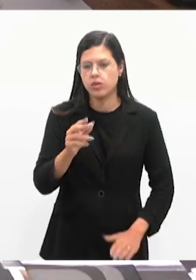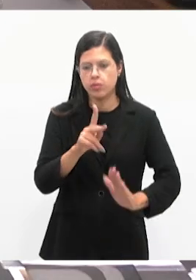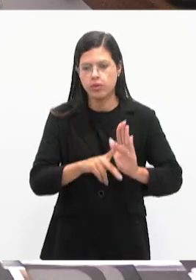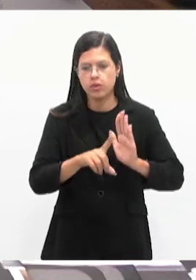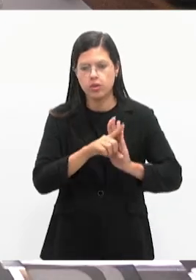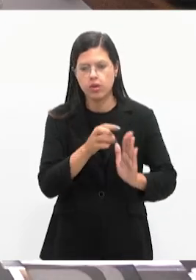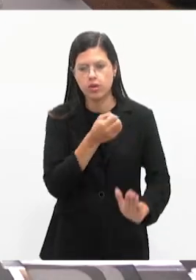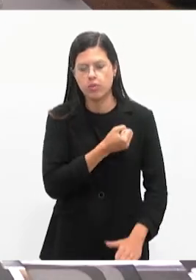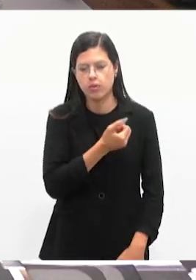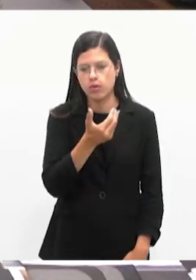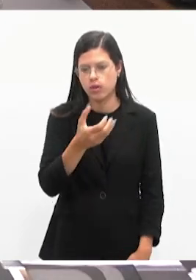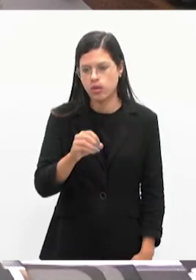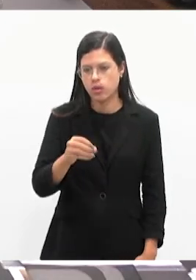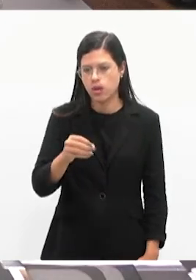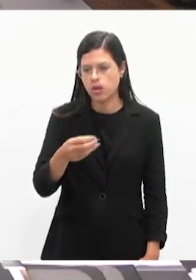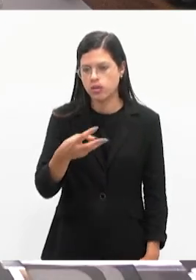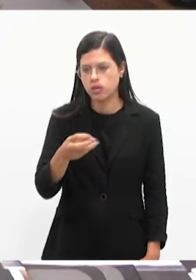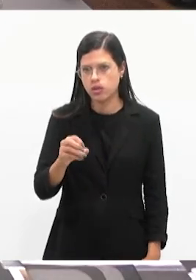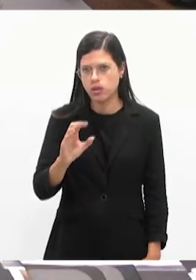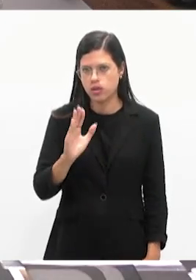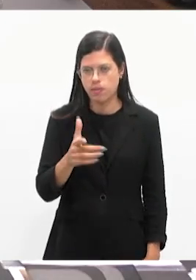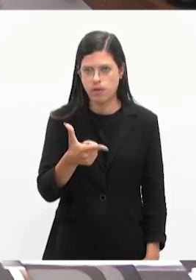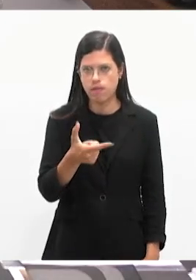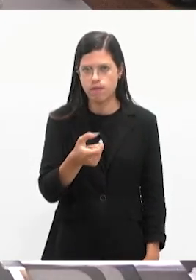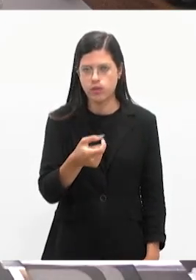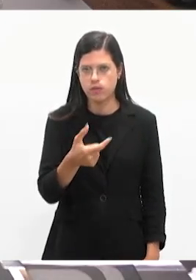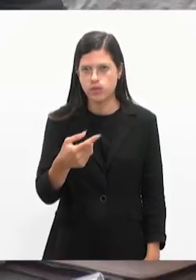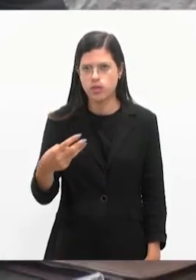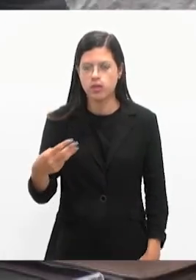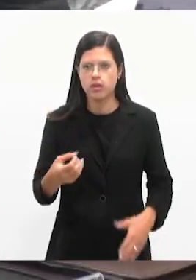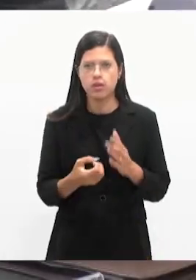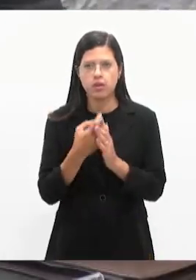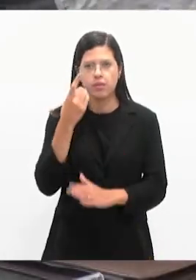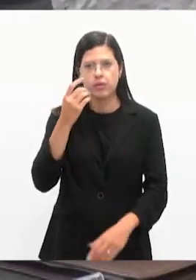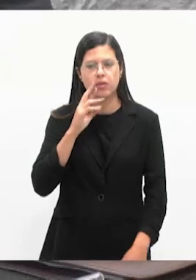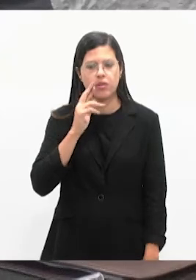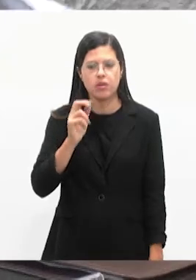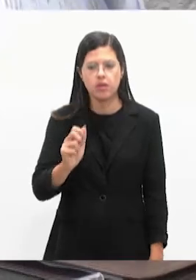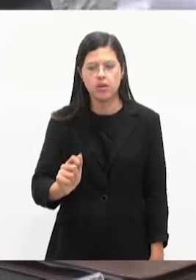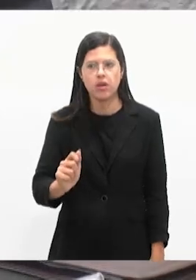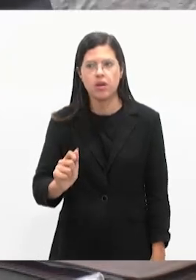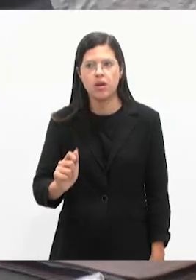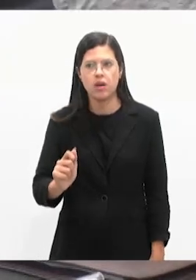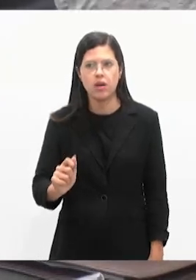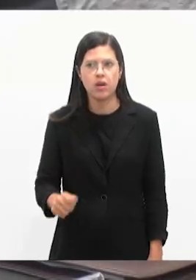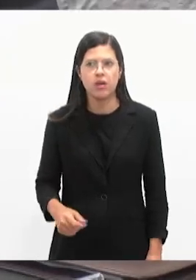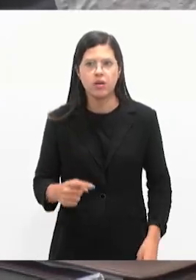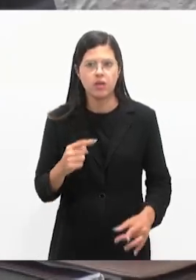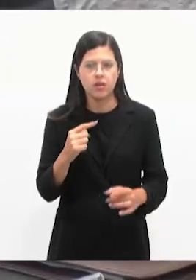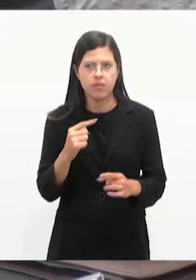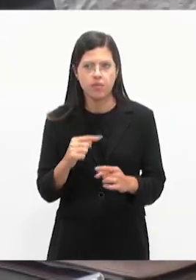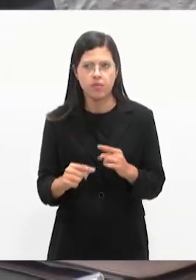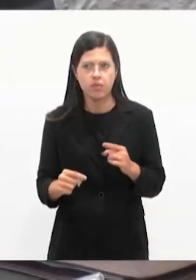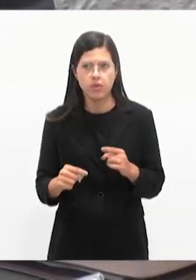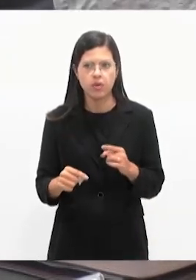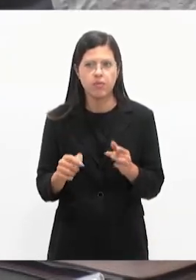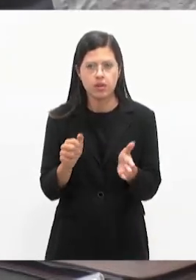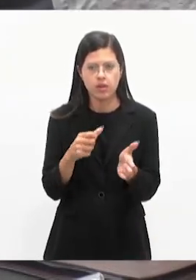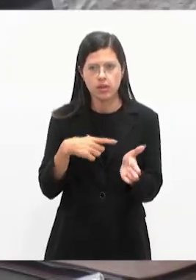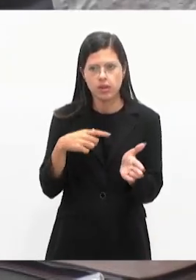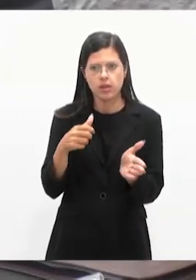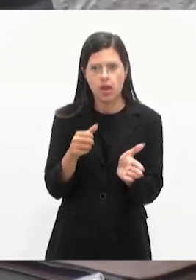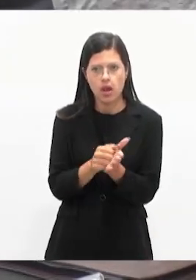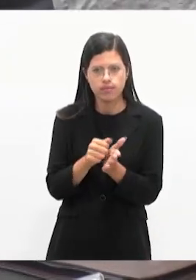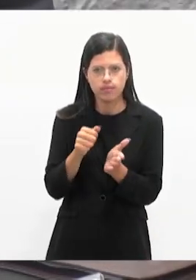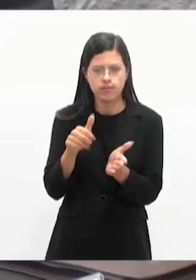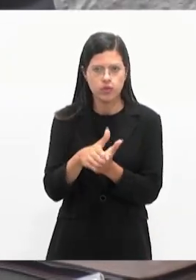lei número 1030 de 2023, de autoria do deputado Rodrigo Amorim, que veda a possibilidade de sanções administrativas